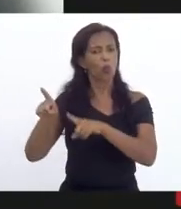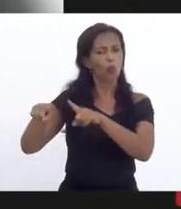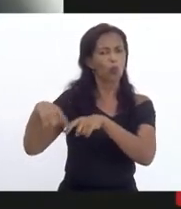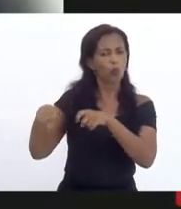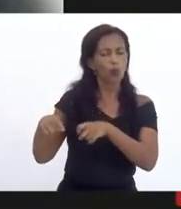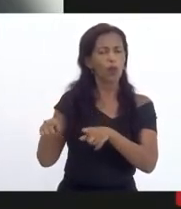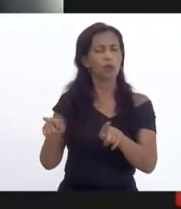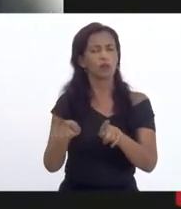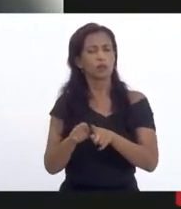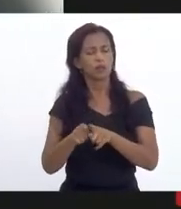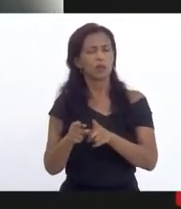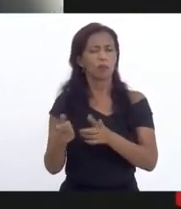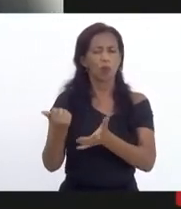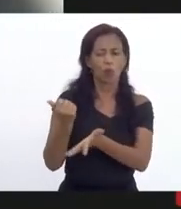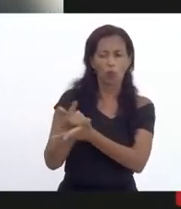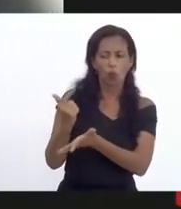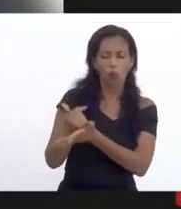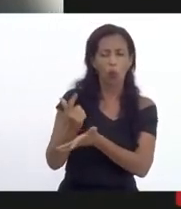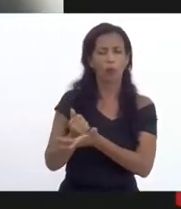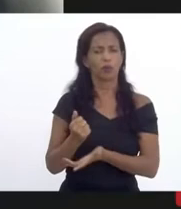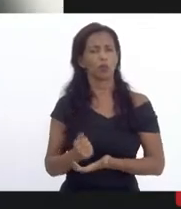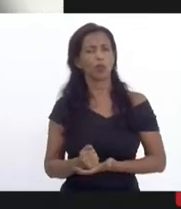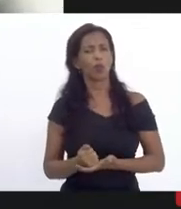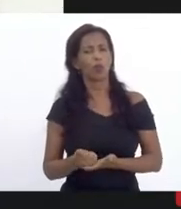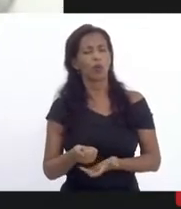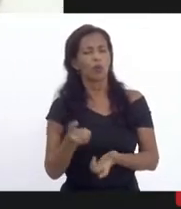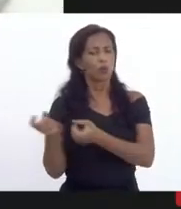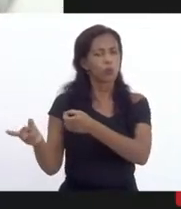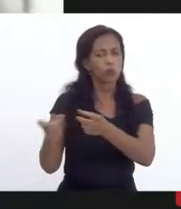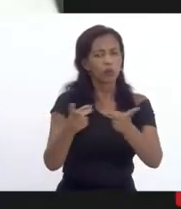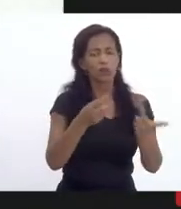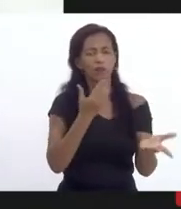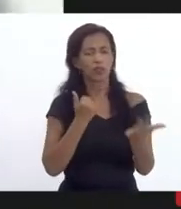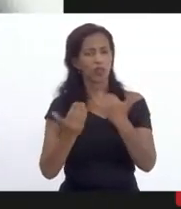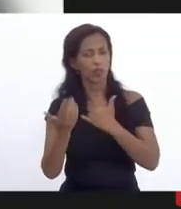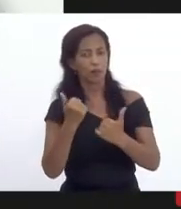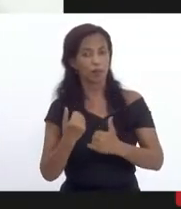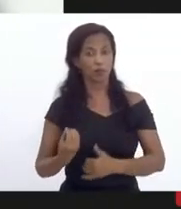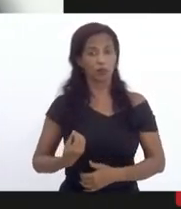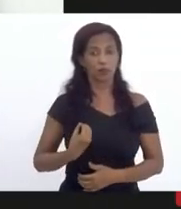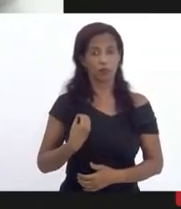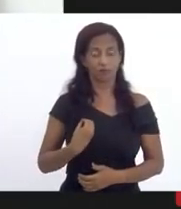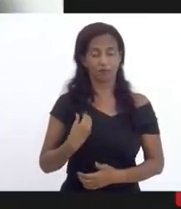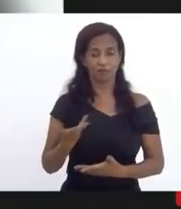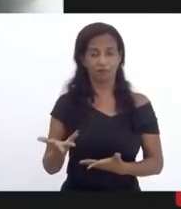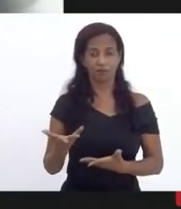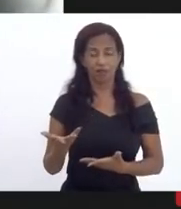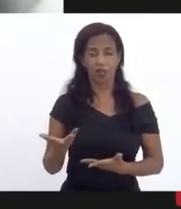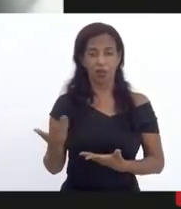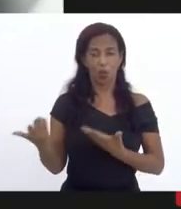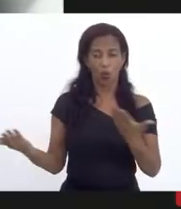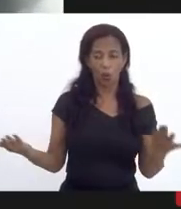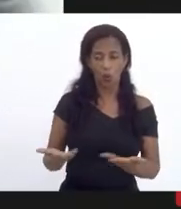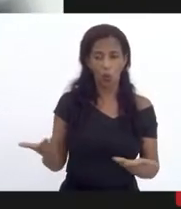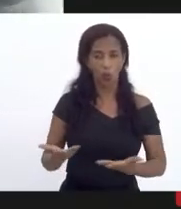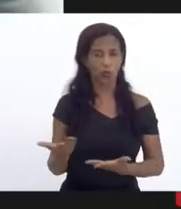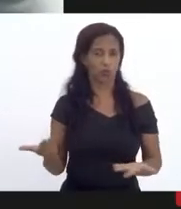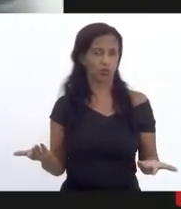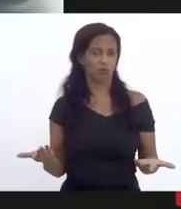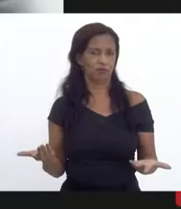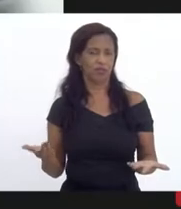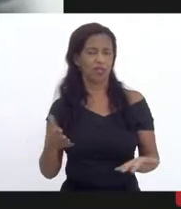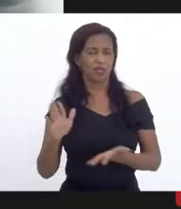o atacadista, o distribuidor de alimentos, e viver, né, com a nossa situação hoje, deputado,